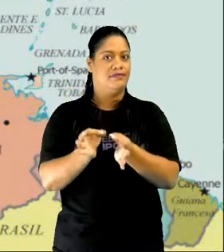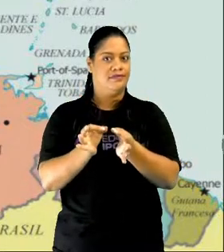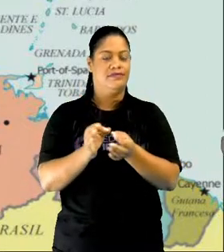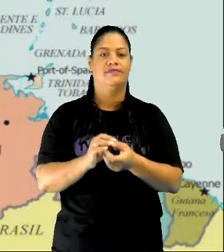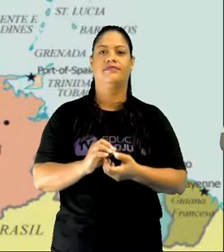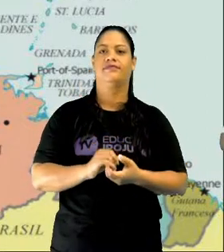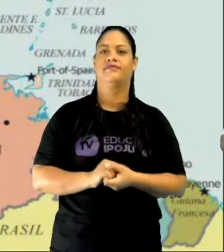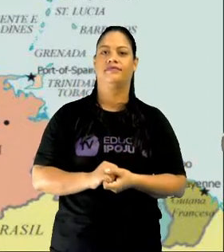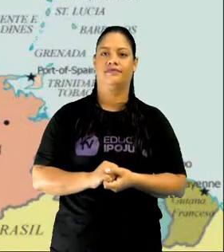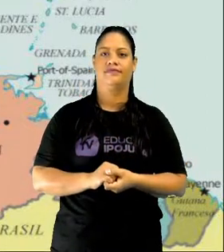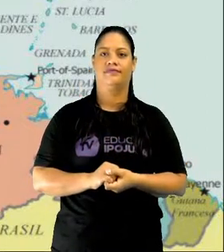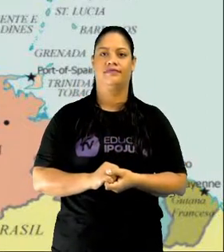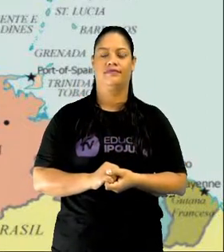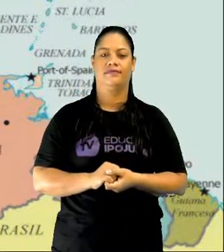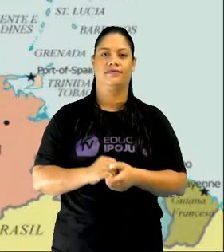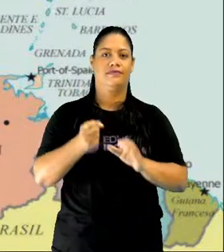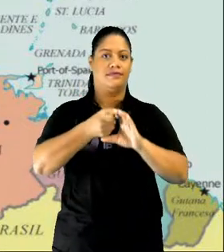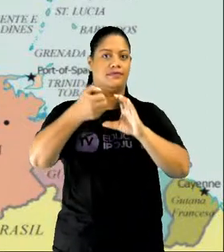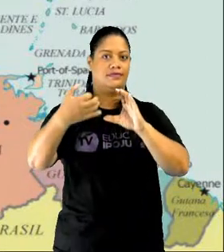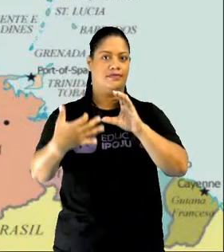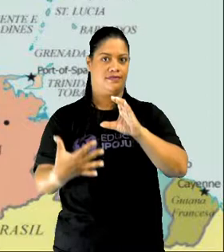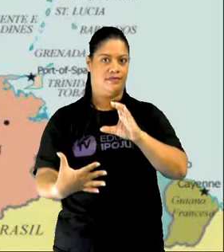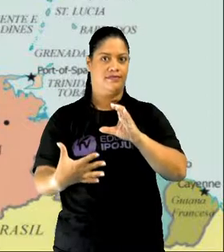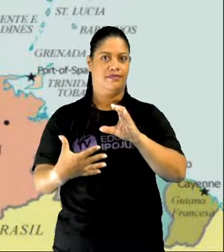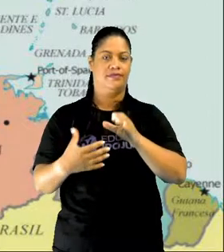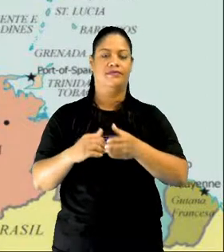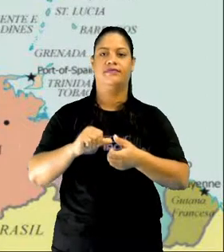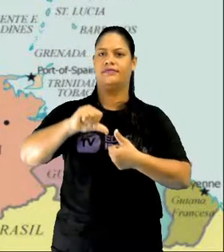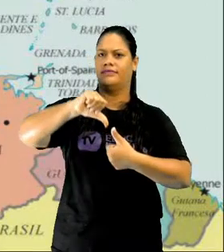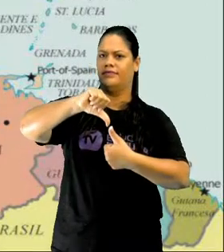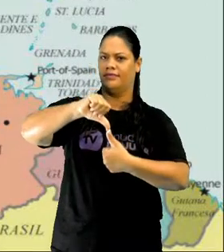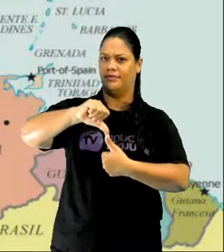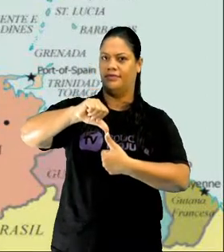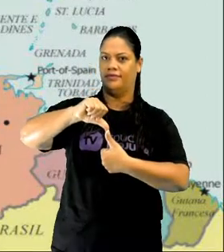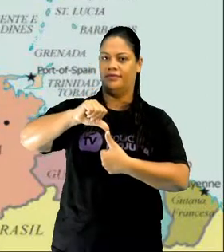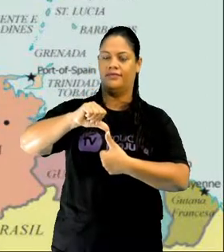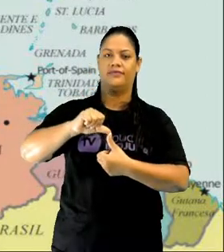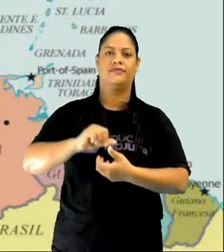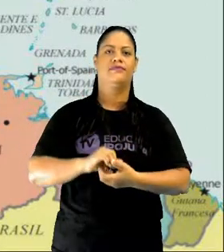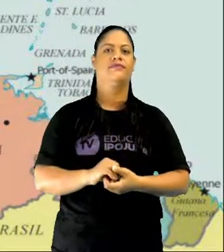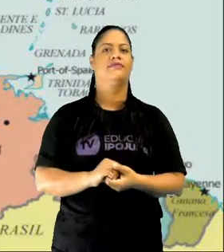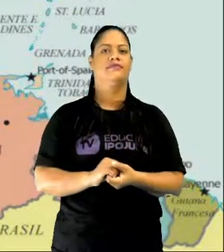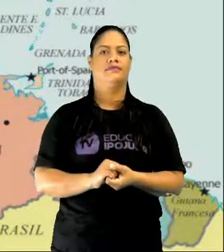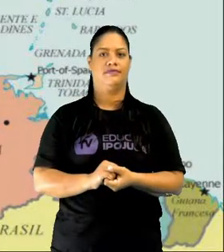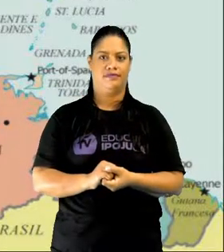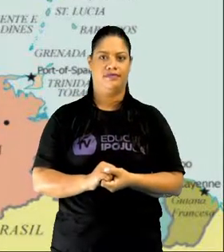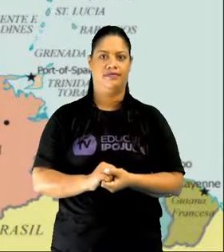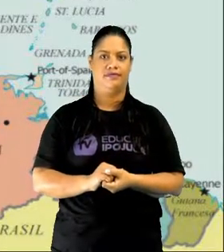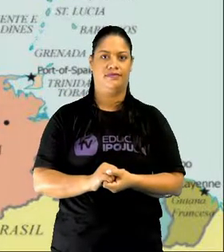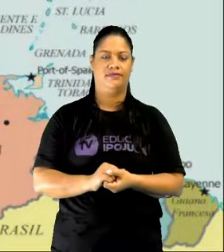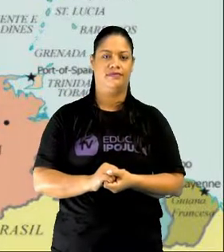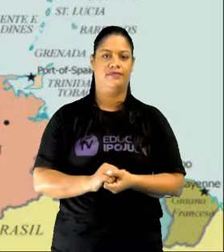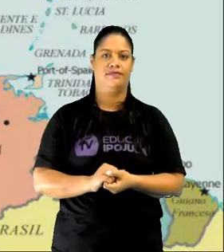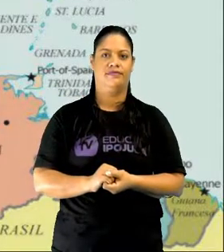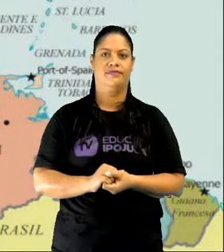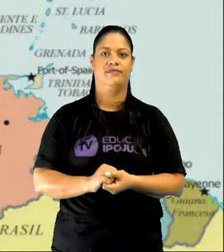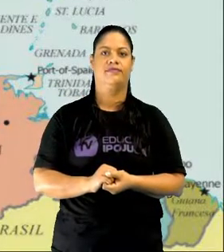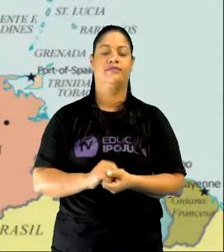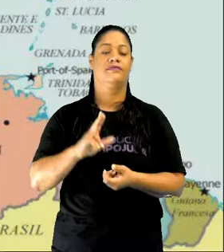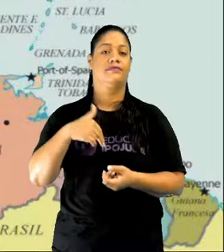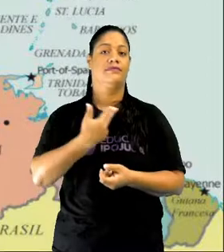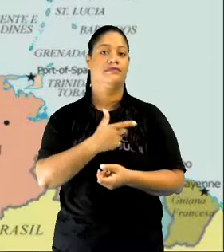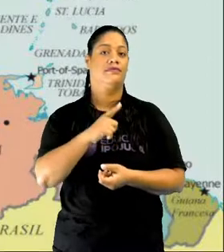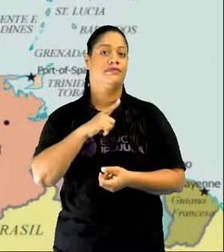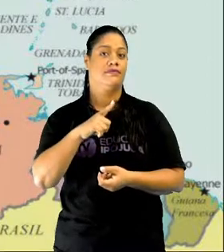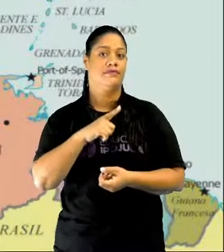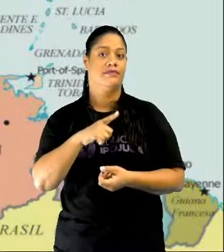As principais características desse continente estão relacionadas à sua colonização, certo? A gente tem